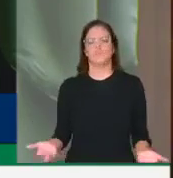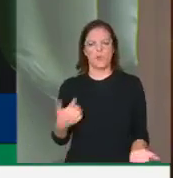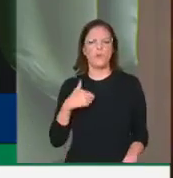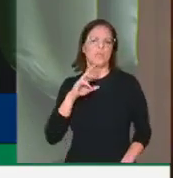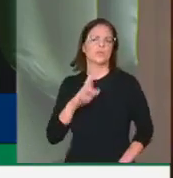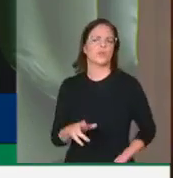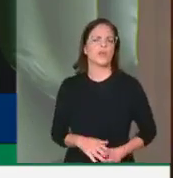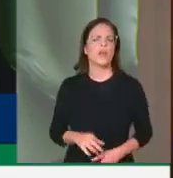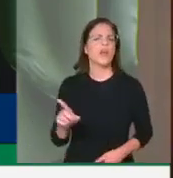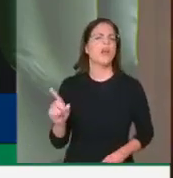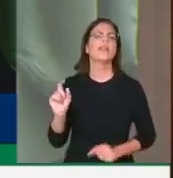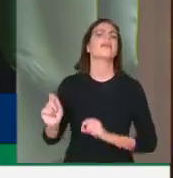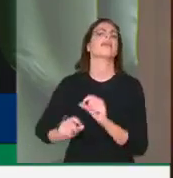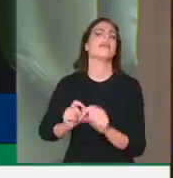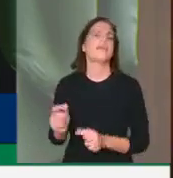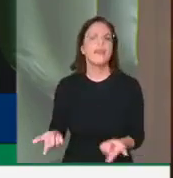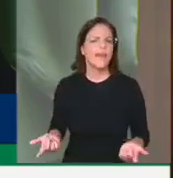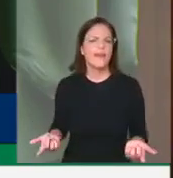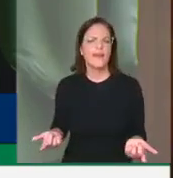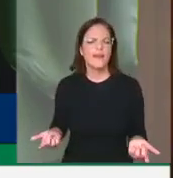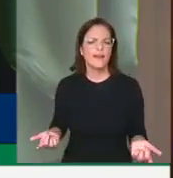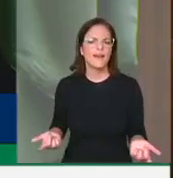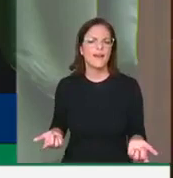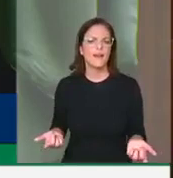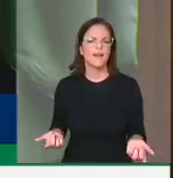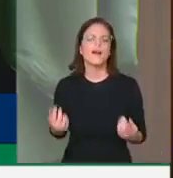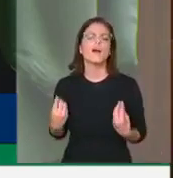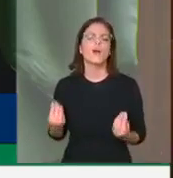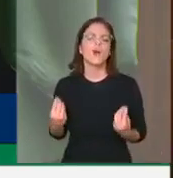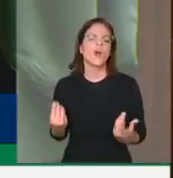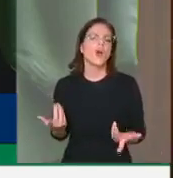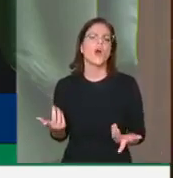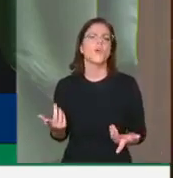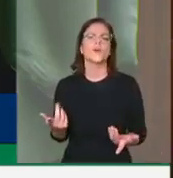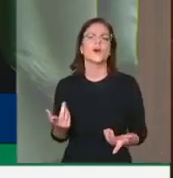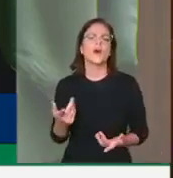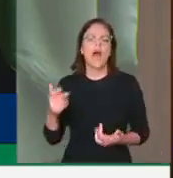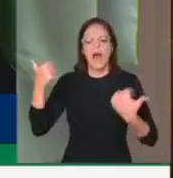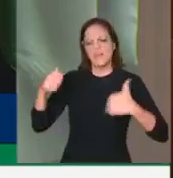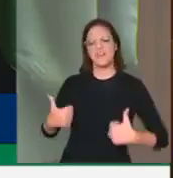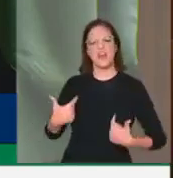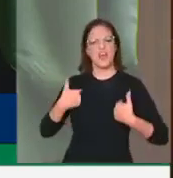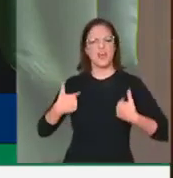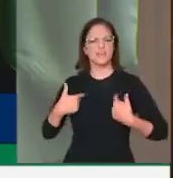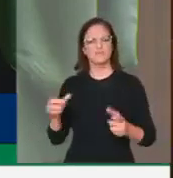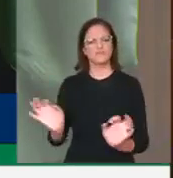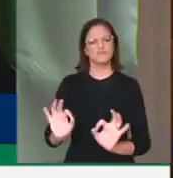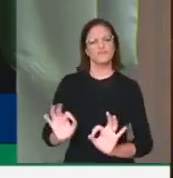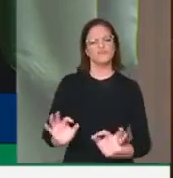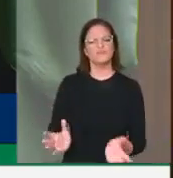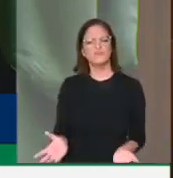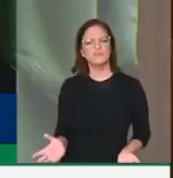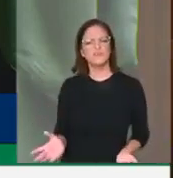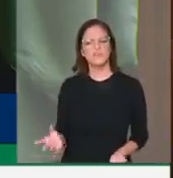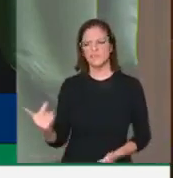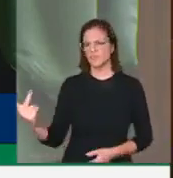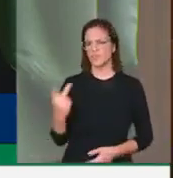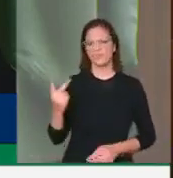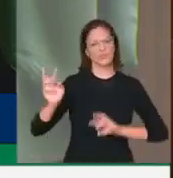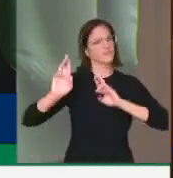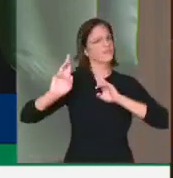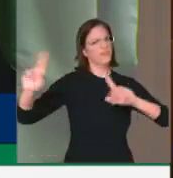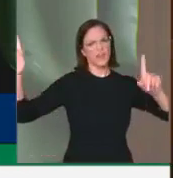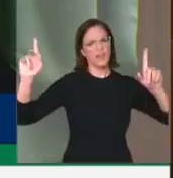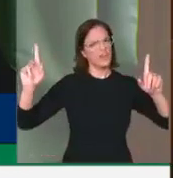com a sua história, para me questionar no enfrentamento às milícias? Temos, ministro Sérgio Moro, um histórico muito diferente em